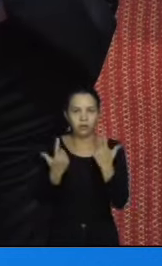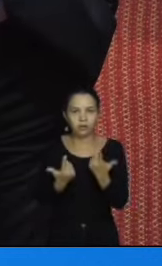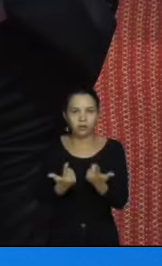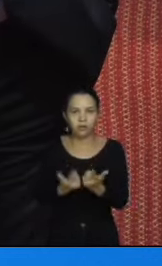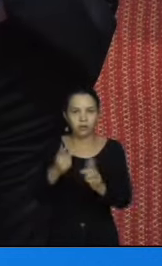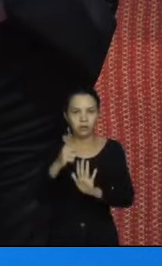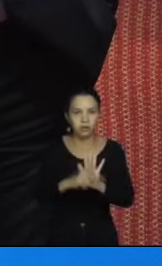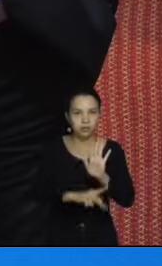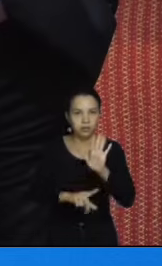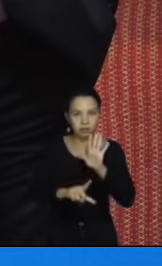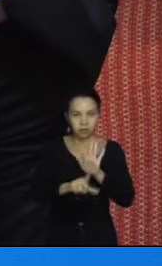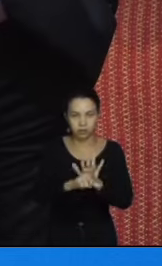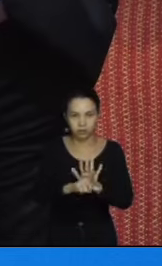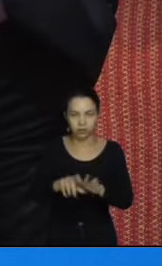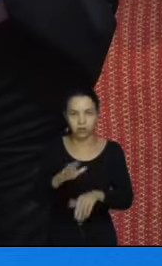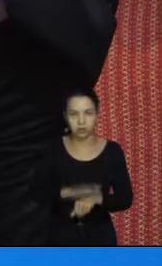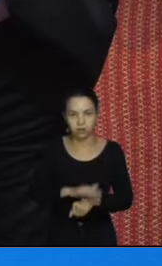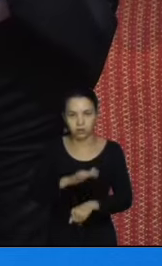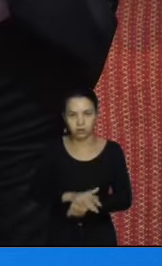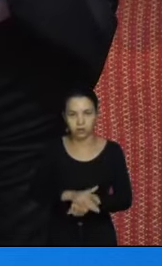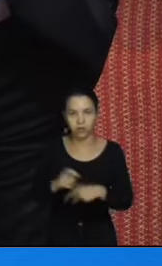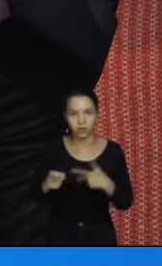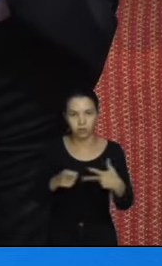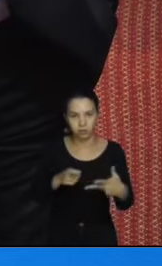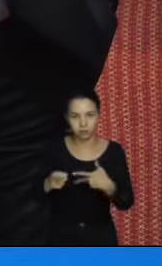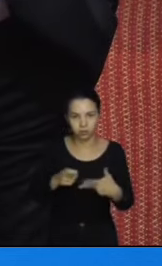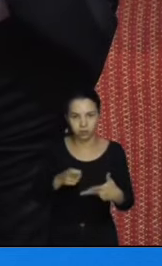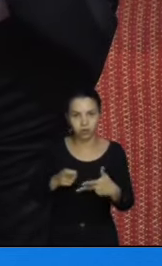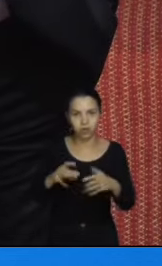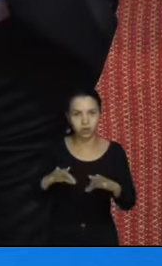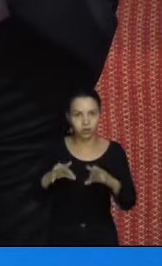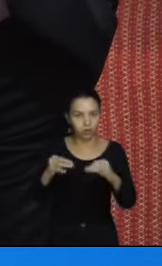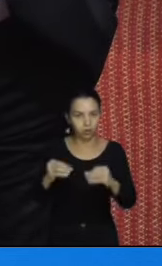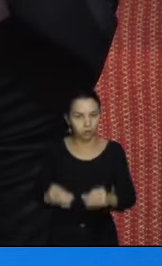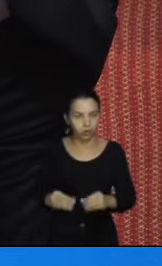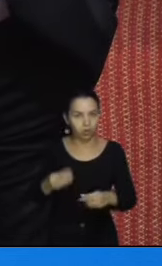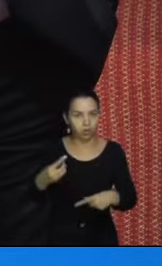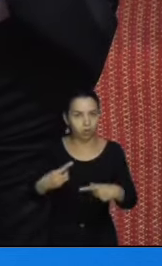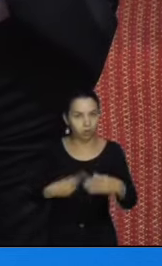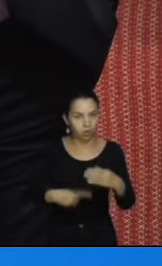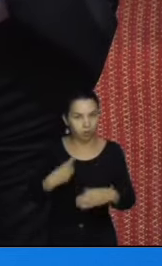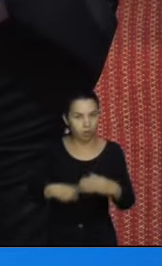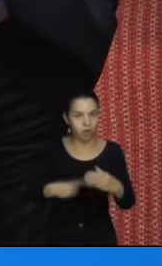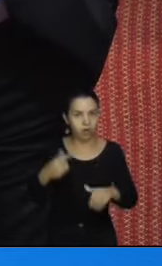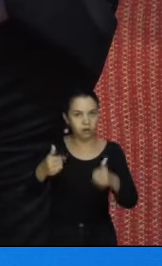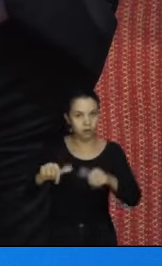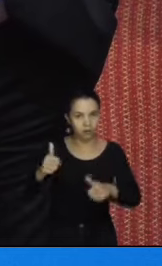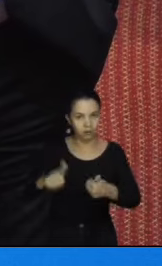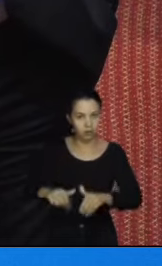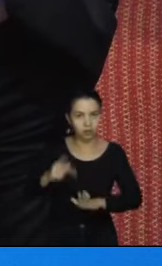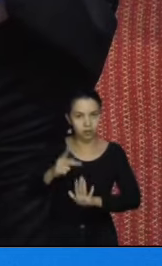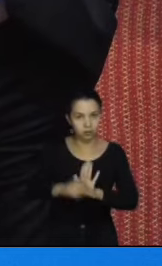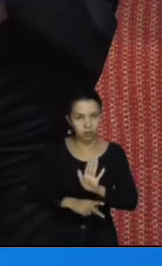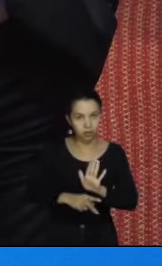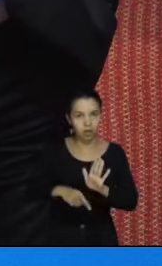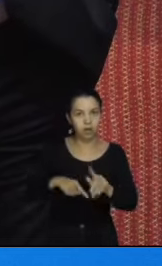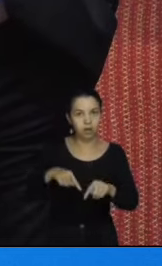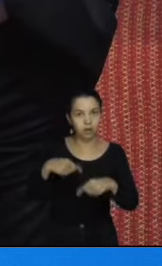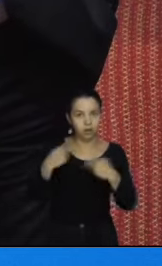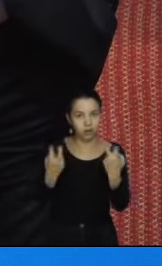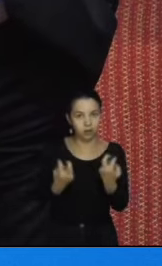de autoria do Poder Executivo ser todas as comissões analisar os projetos para vir ao plenário